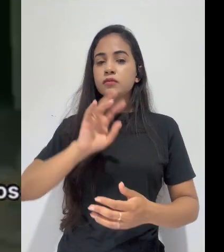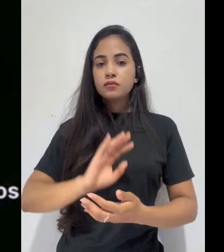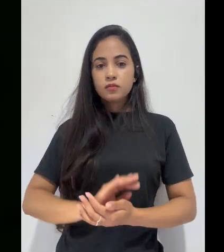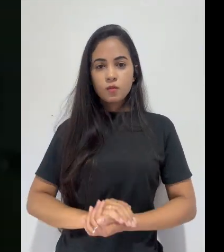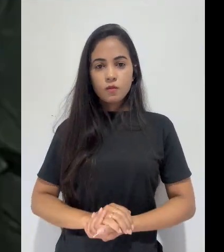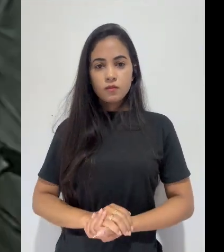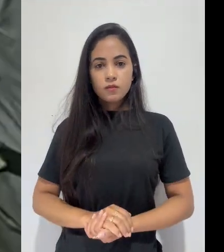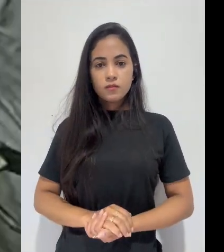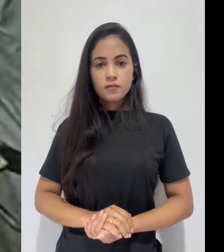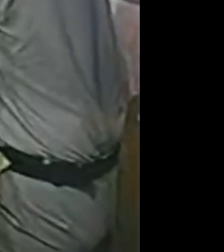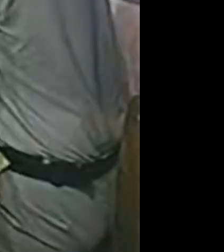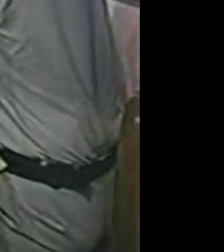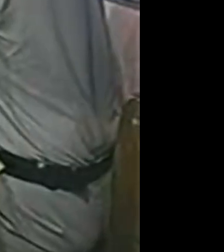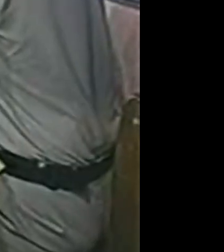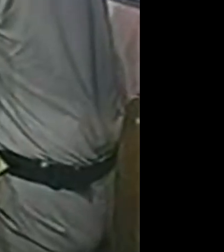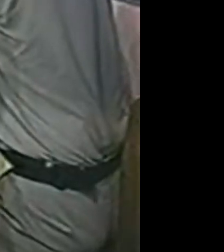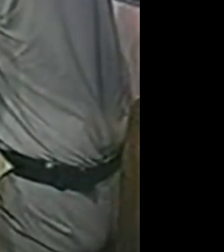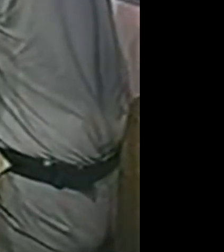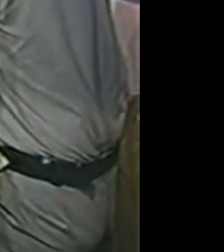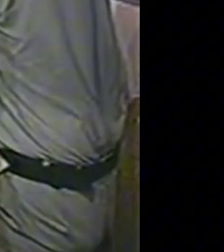questão.